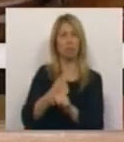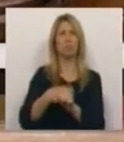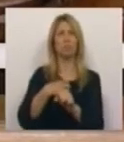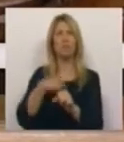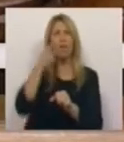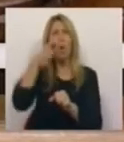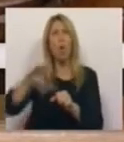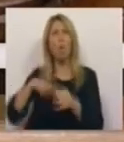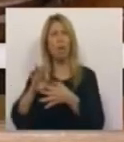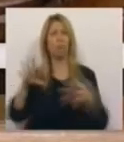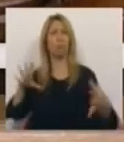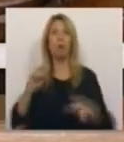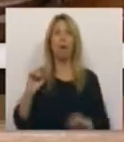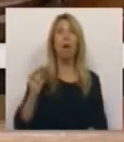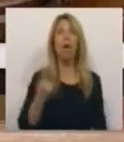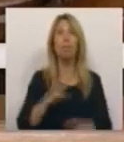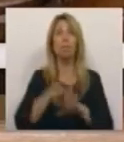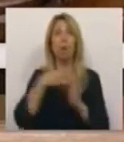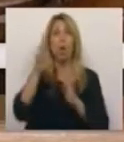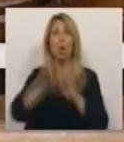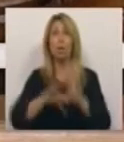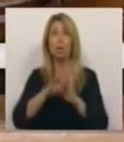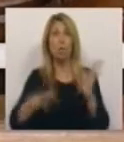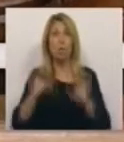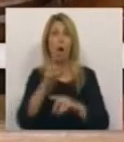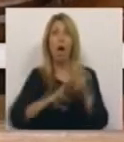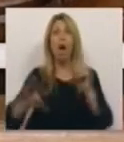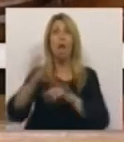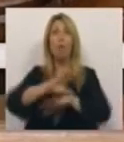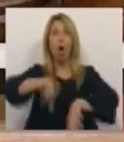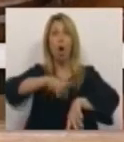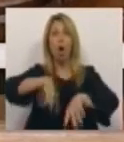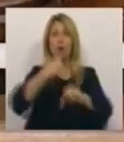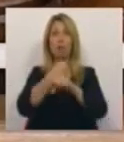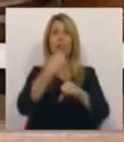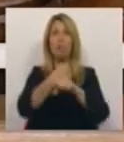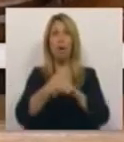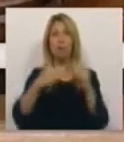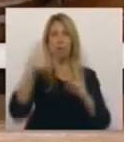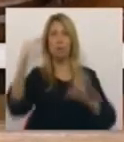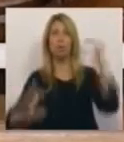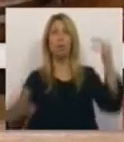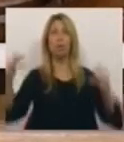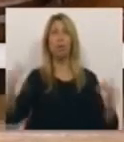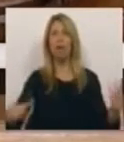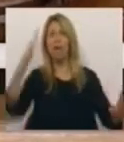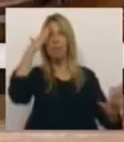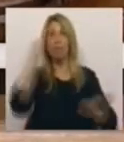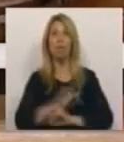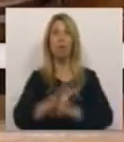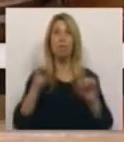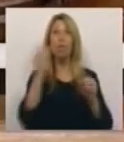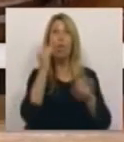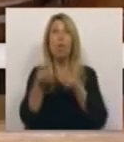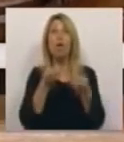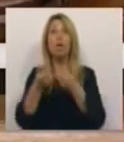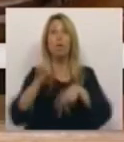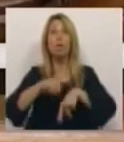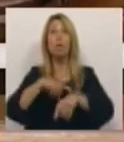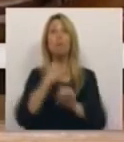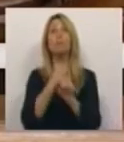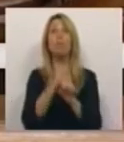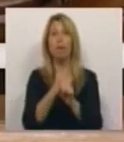acelerada, marcada pela desregulamentação e o aumento dos horários de trabalho, a instabilidade e a imprevisibilidade na organização dos tempos